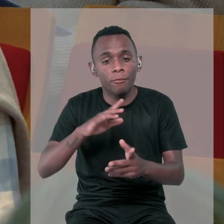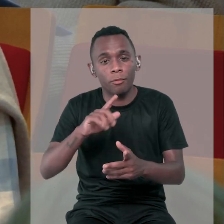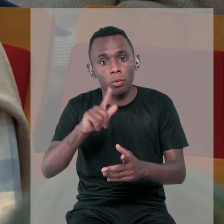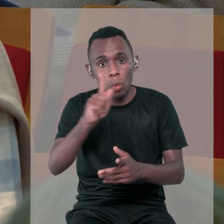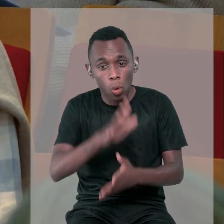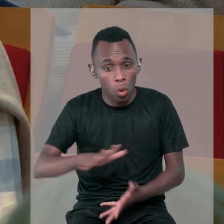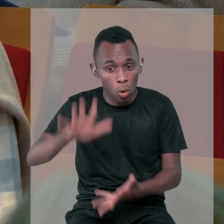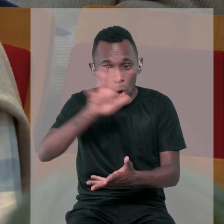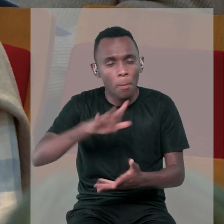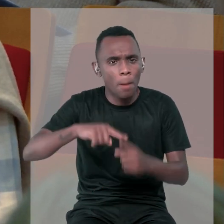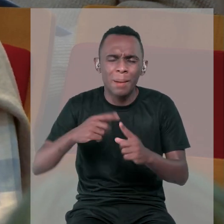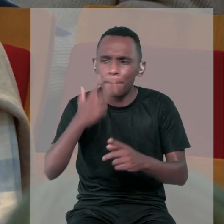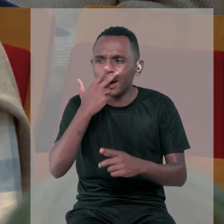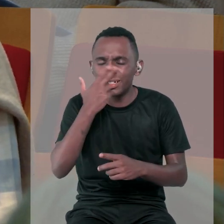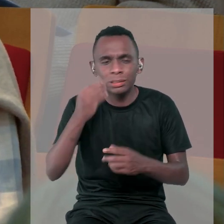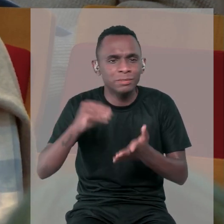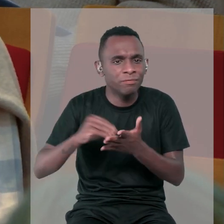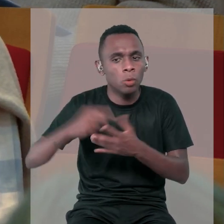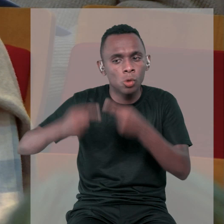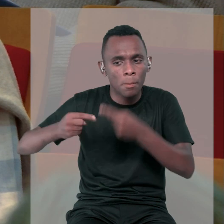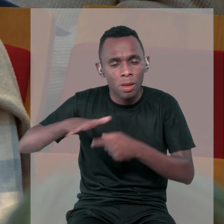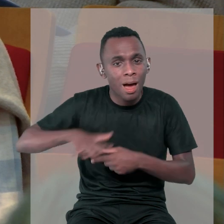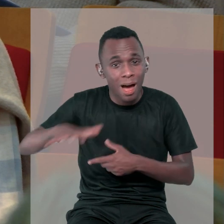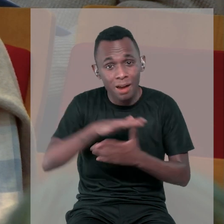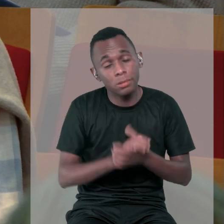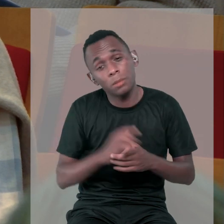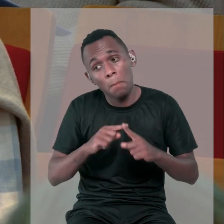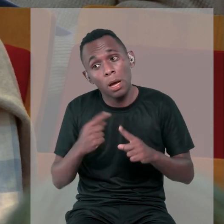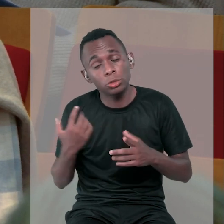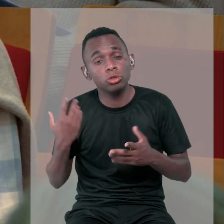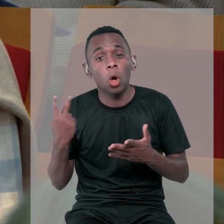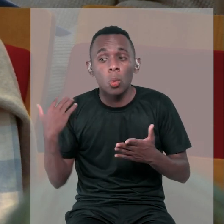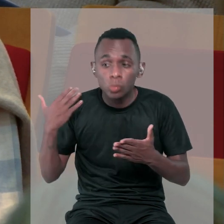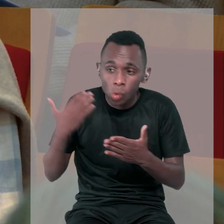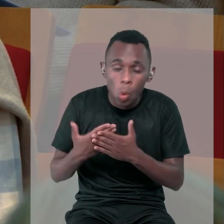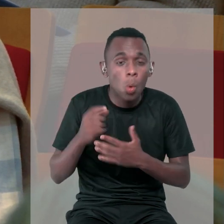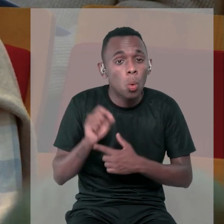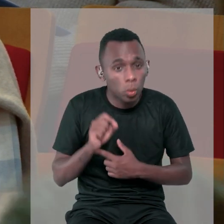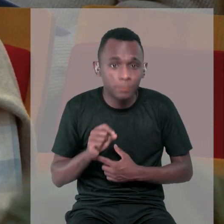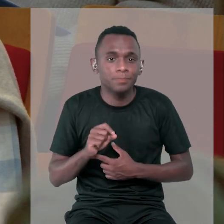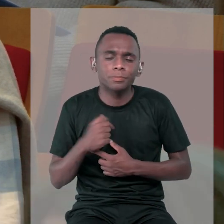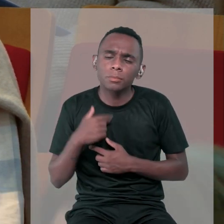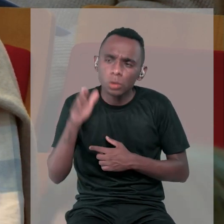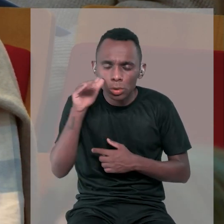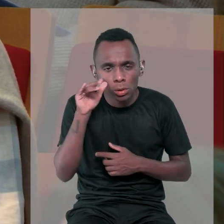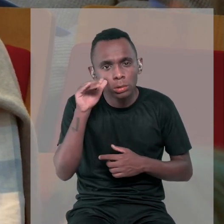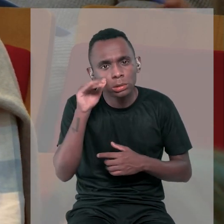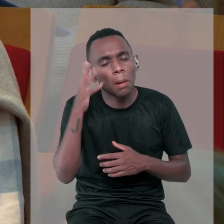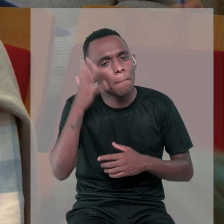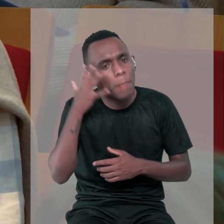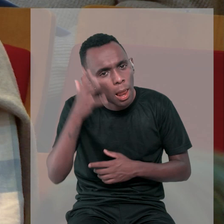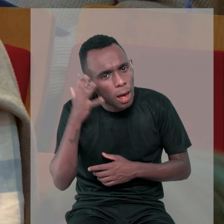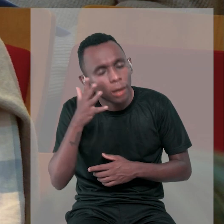entendeu? E, ultimamente, eu tenho assistido palestras de um professor da Universidade